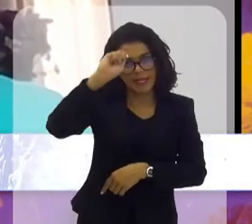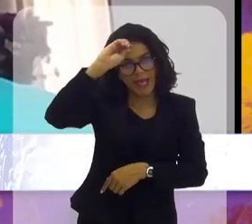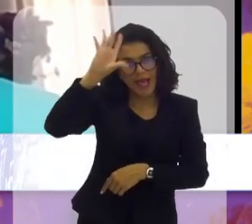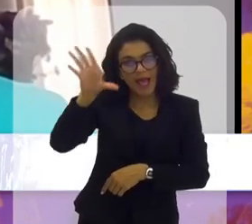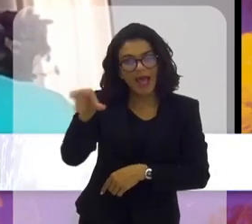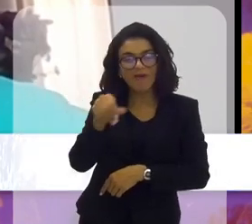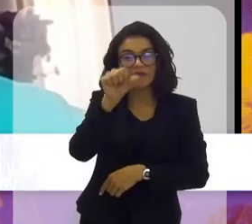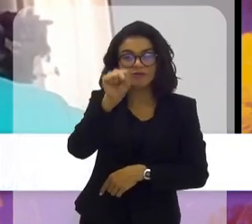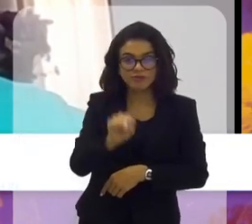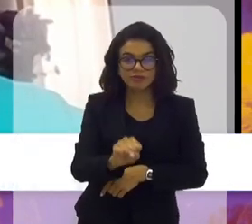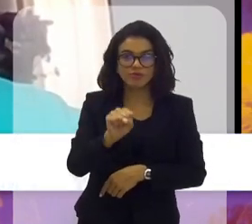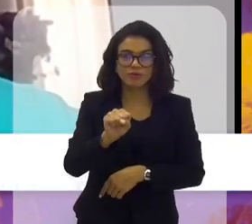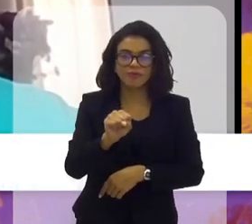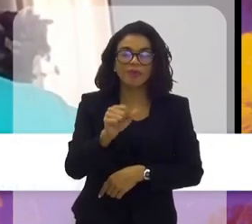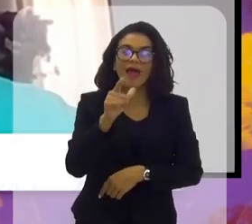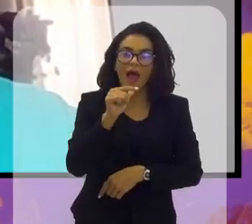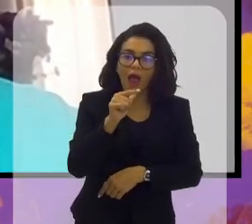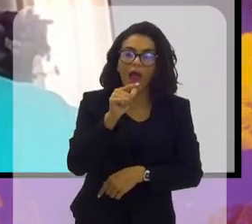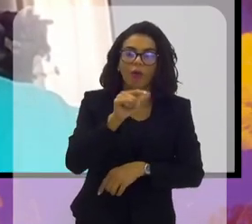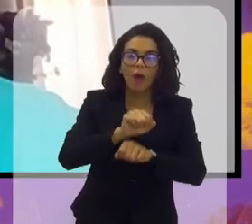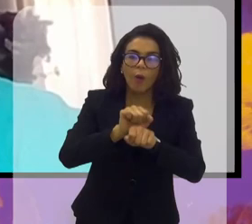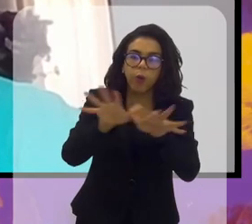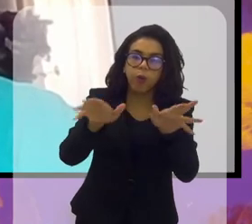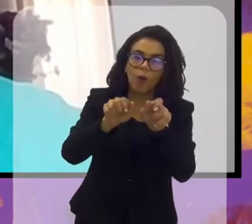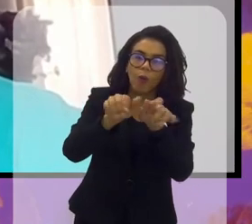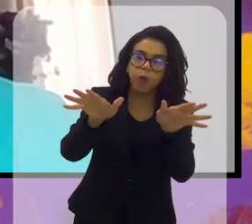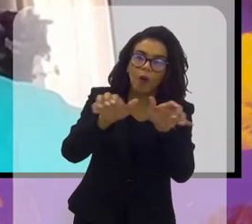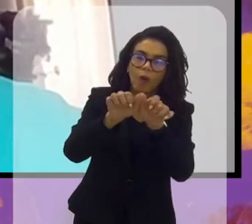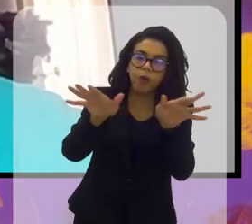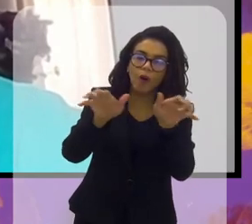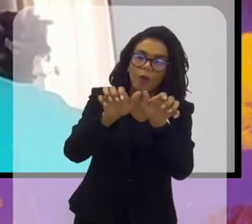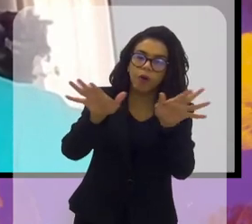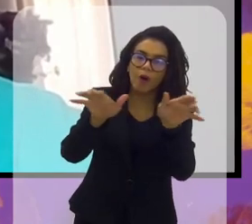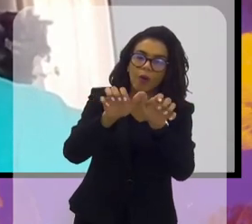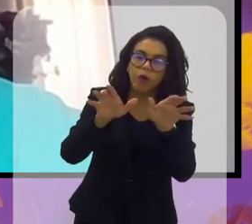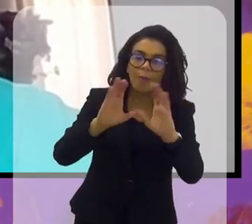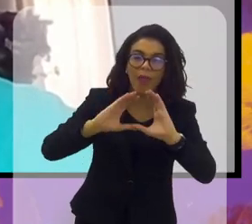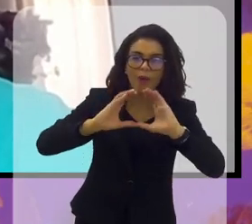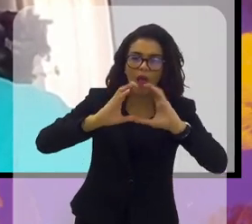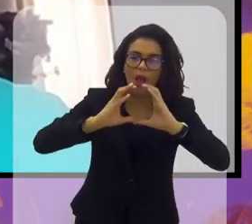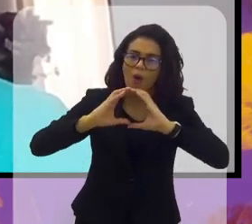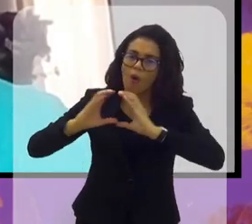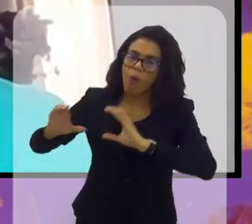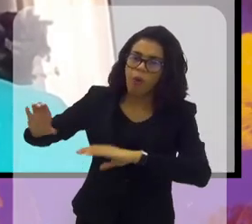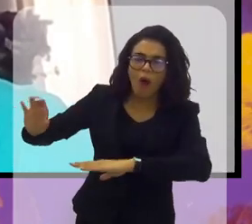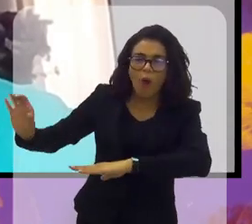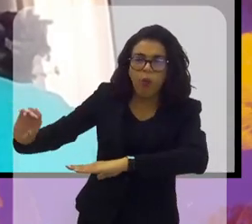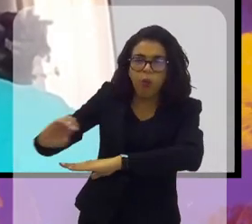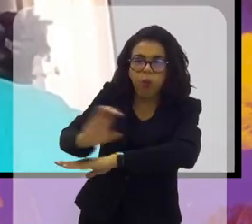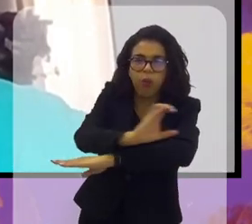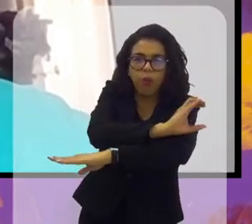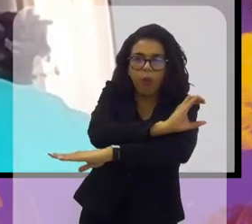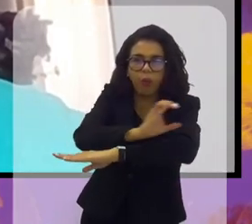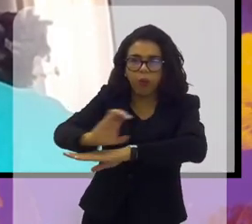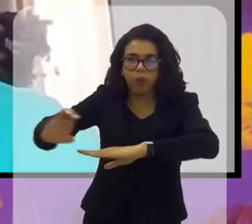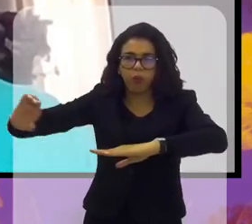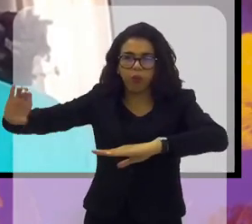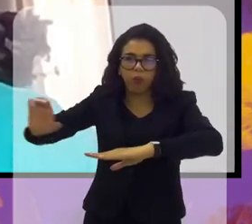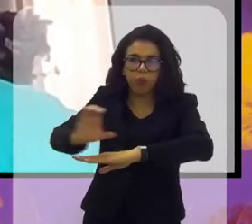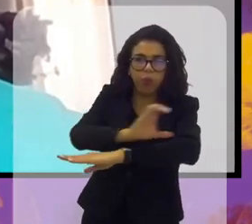na África do Sul é a história de molhar o campo, molhar o campo, molhar o campo, porque a bola tem que rolar mais, tem que ser mais rápido. Então